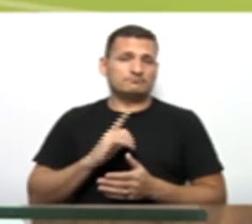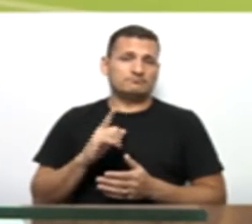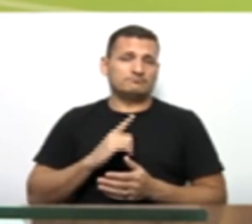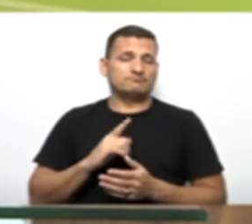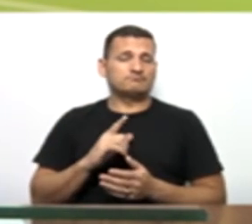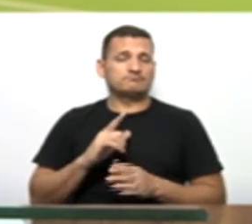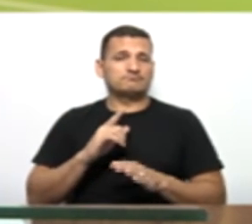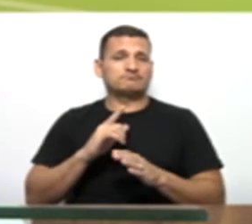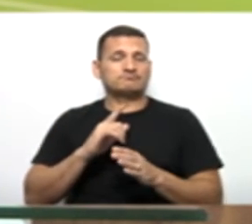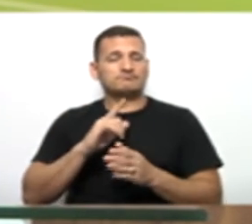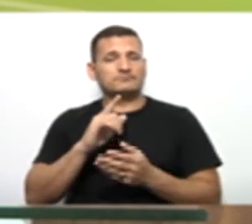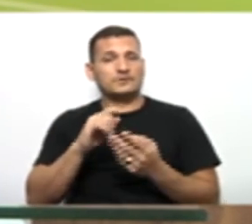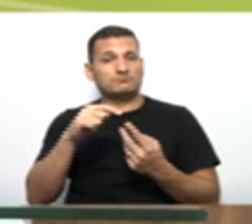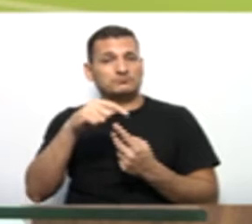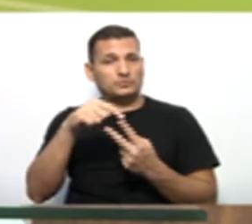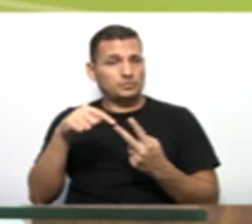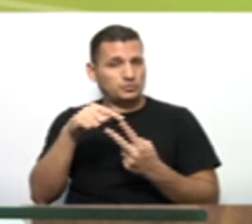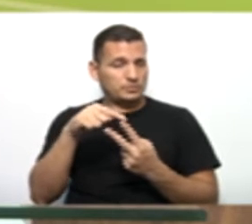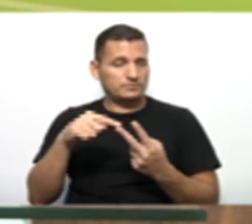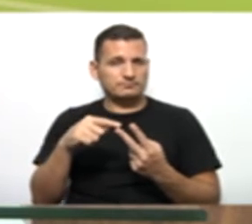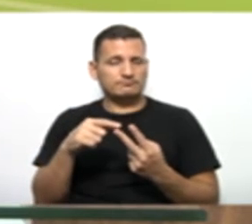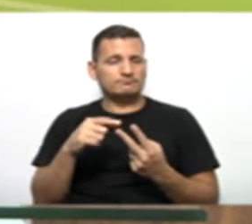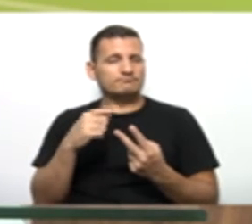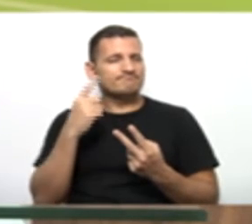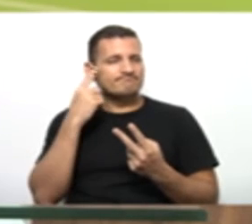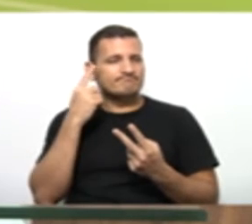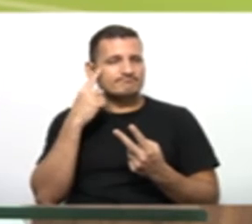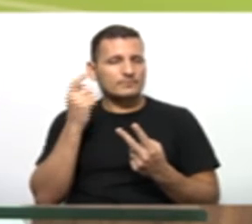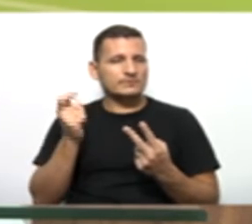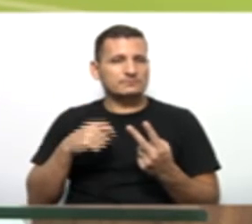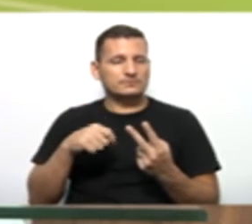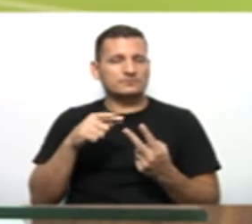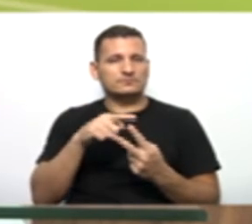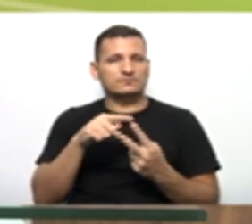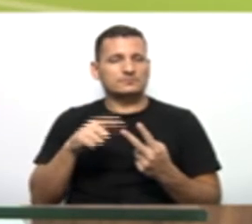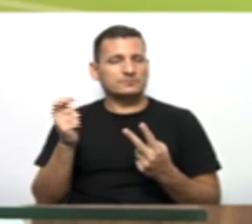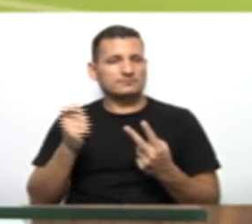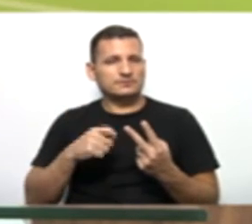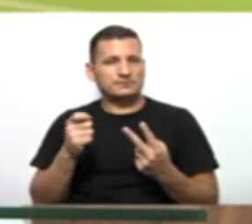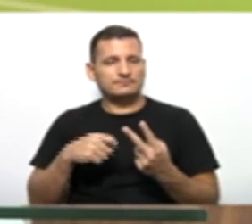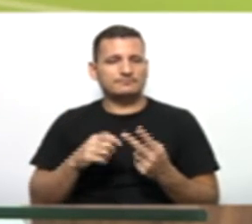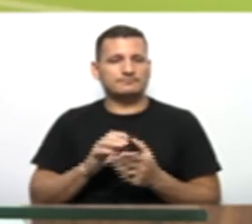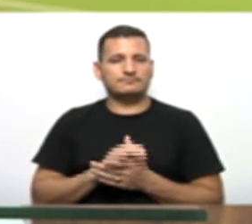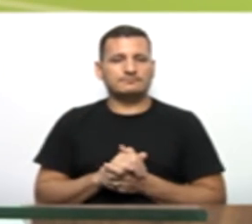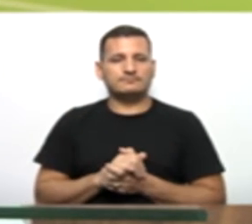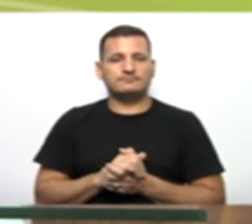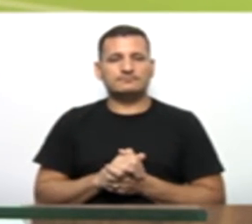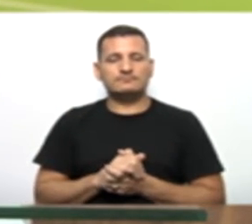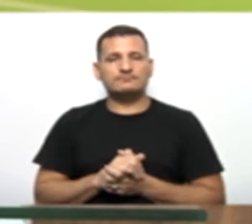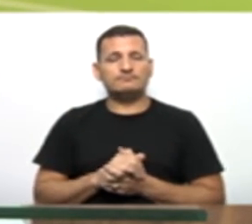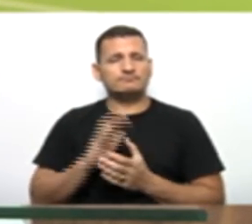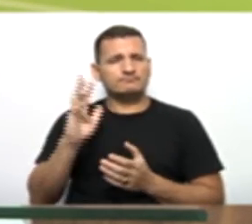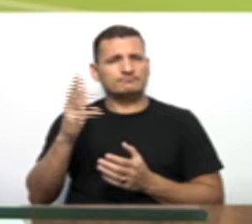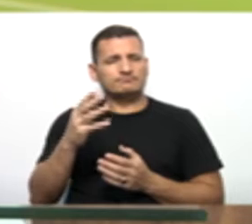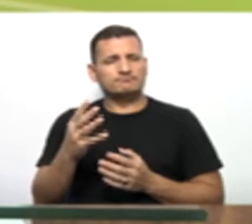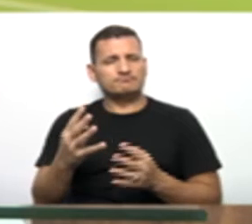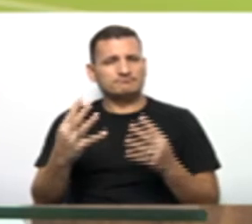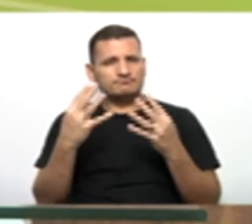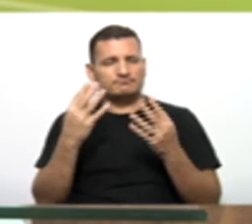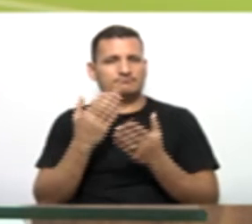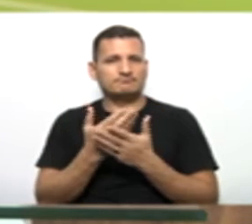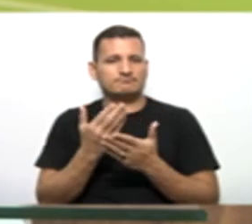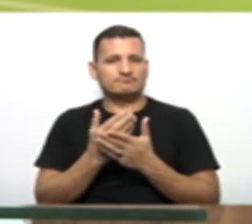Primeira hipótese, melhor hipótese. Todo mundo prestou atenção na aula, está todo mundo sabendo o conteúdo, todo mundo